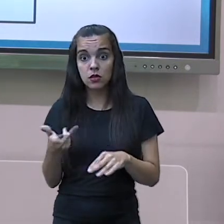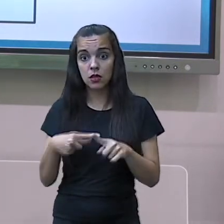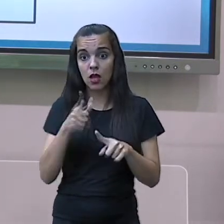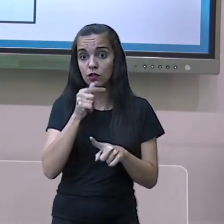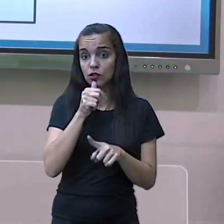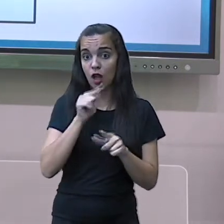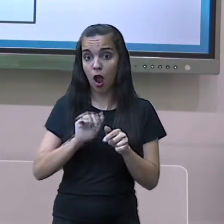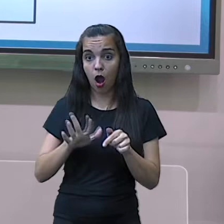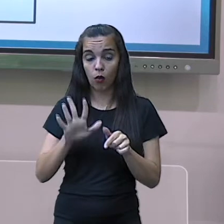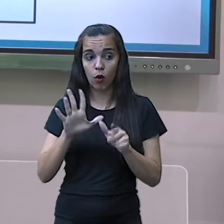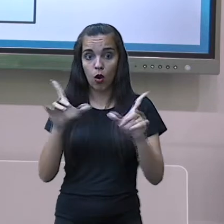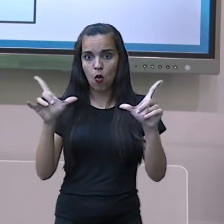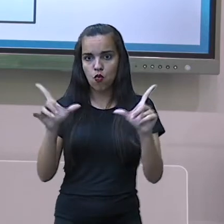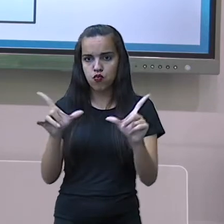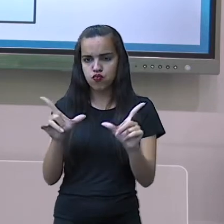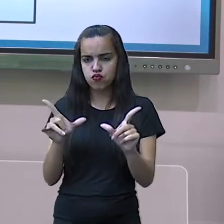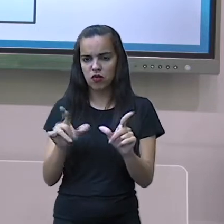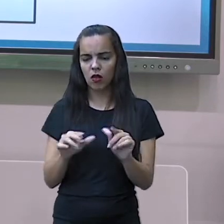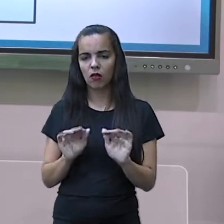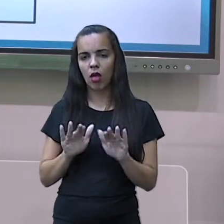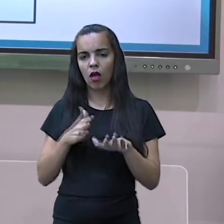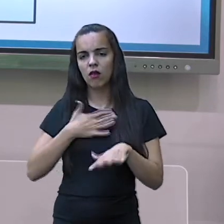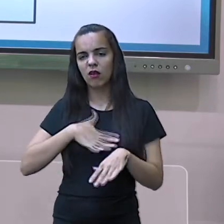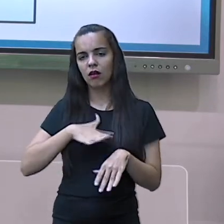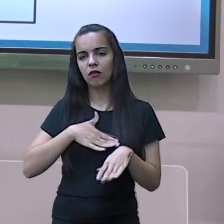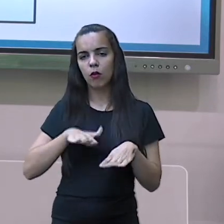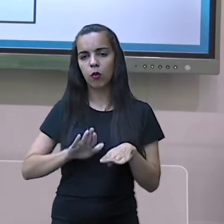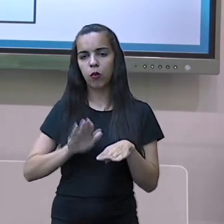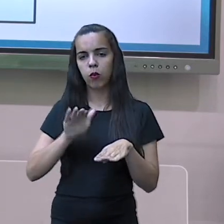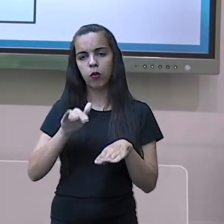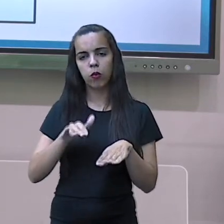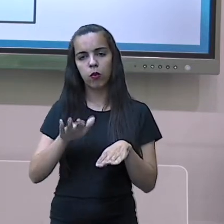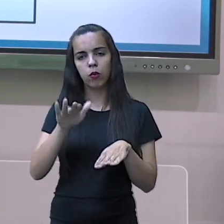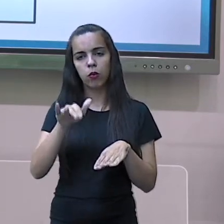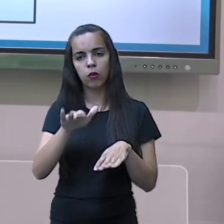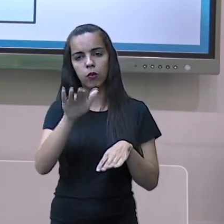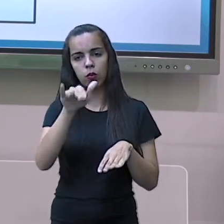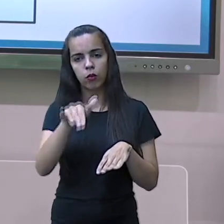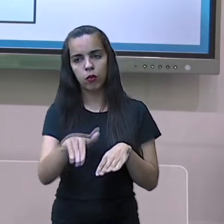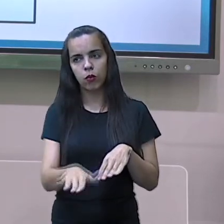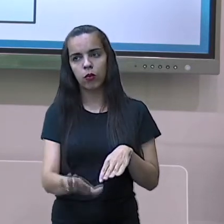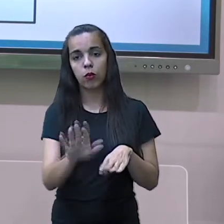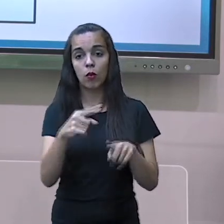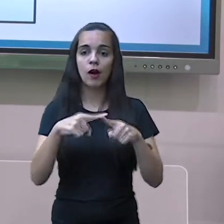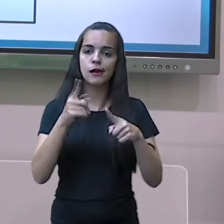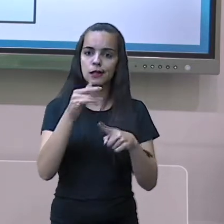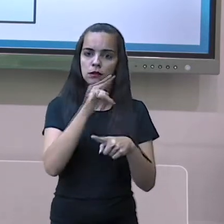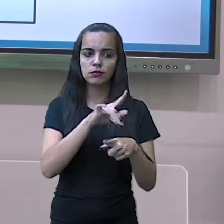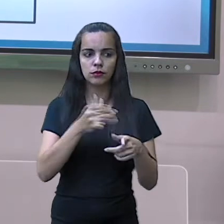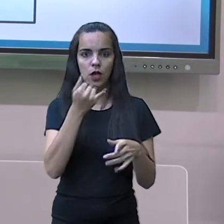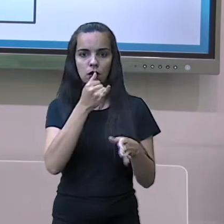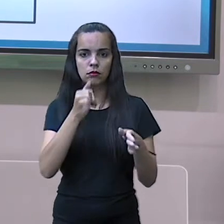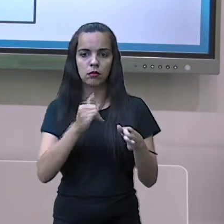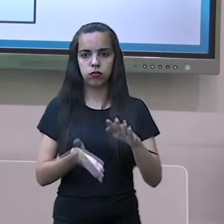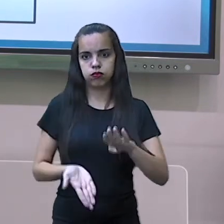energia. Por isso que nós precisamos saber usar para que ela não venha estar